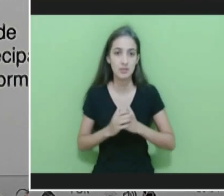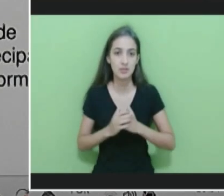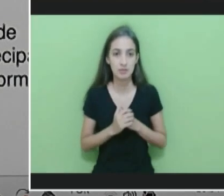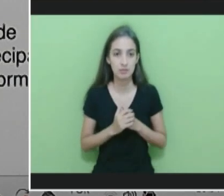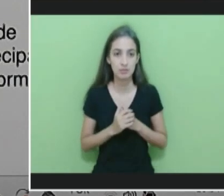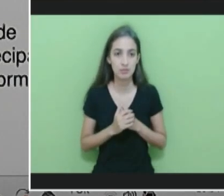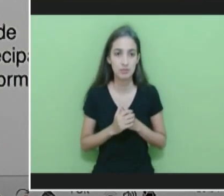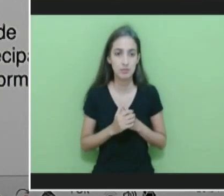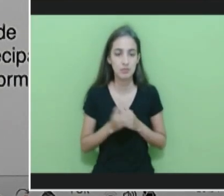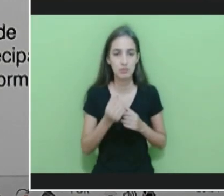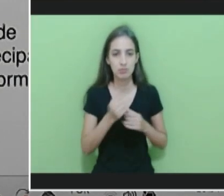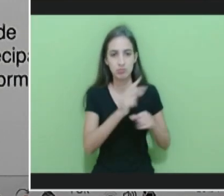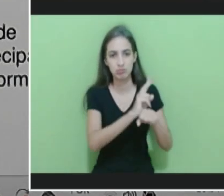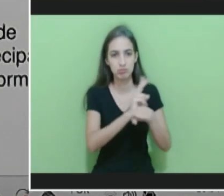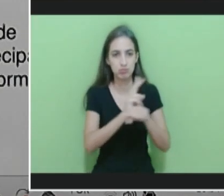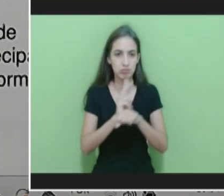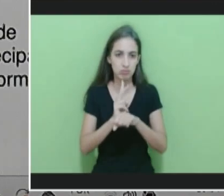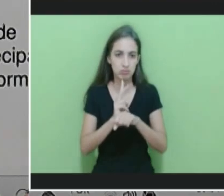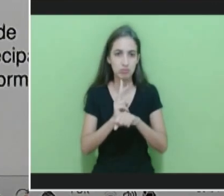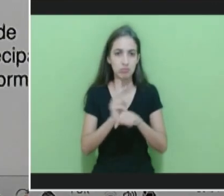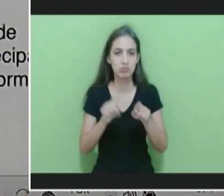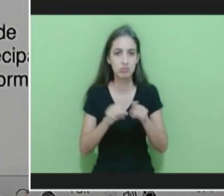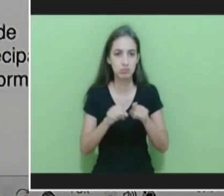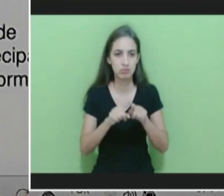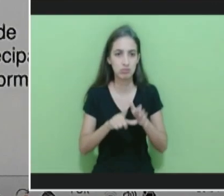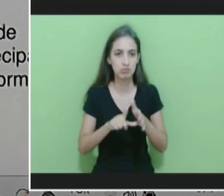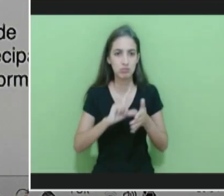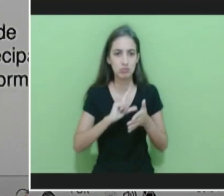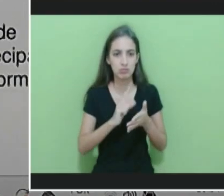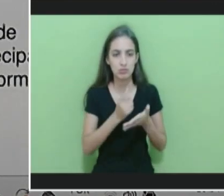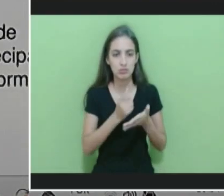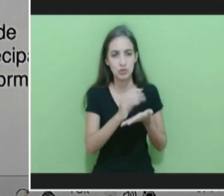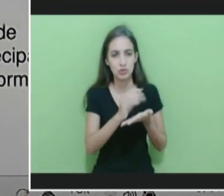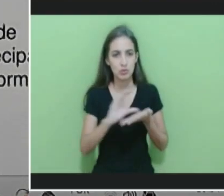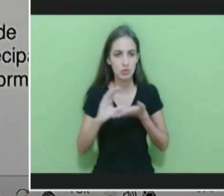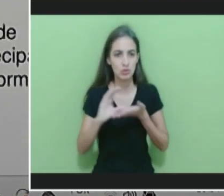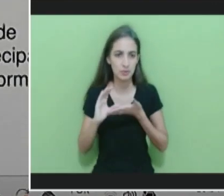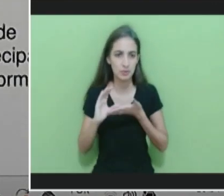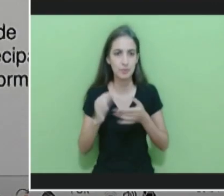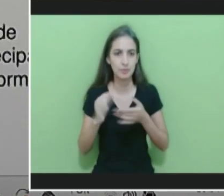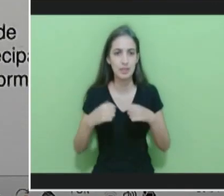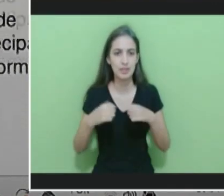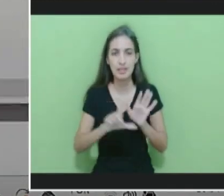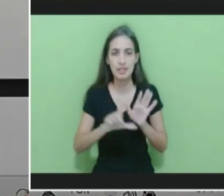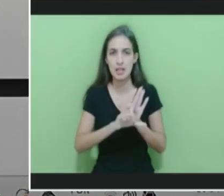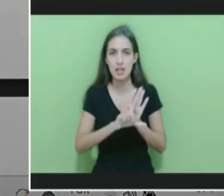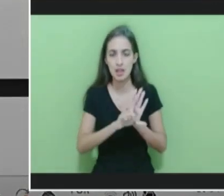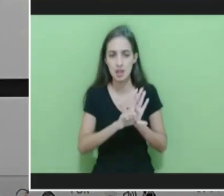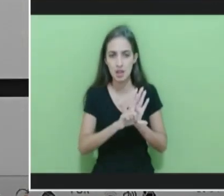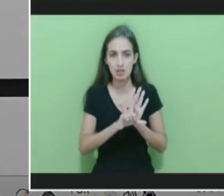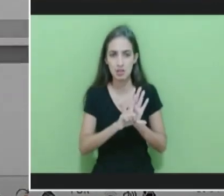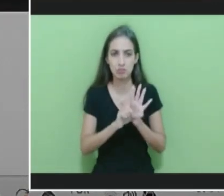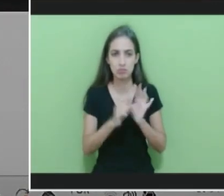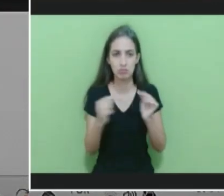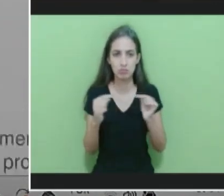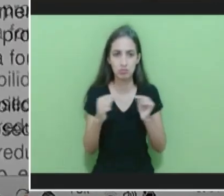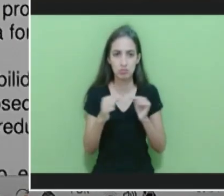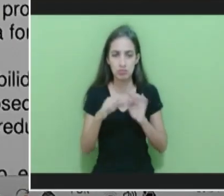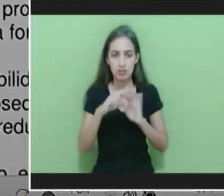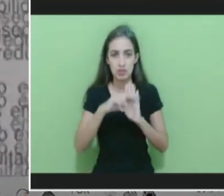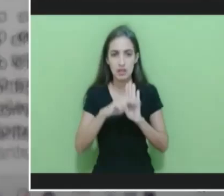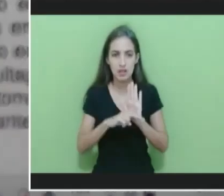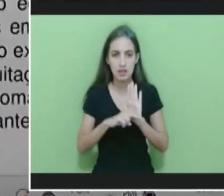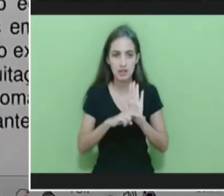por antecipação de receita dependem de lei autorizativa específica, observando as normas que disciplinam a